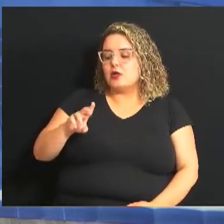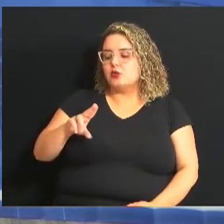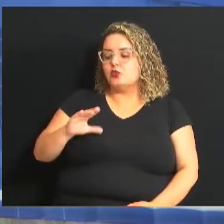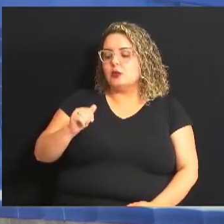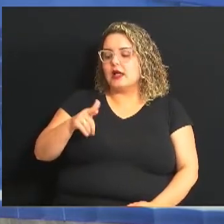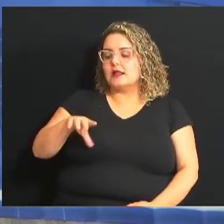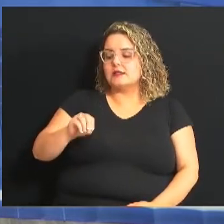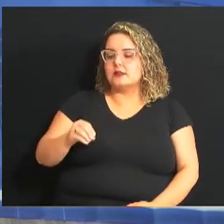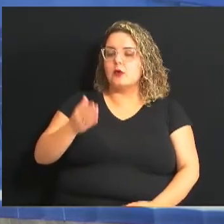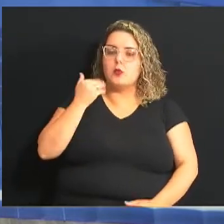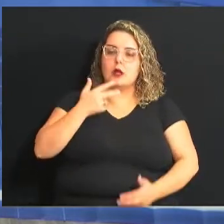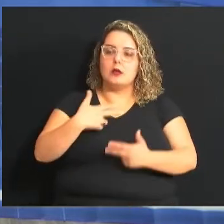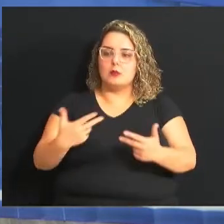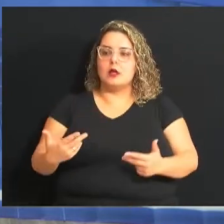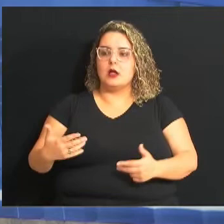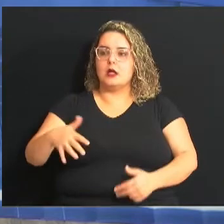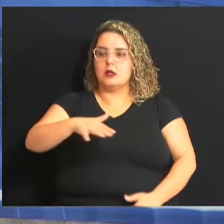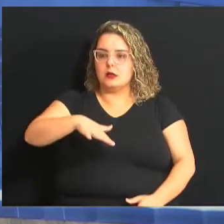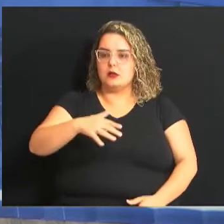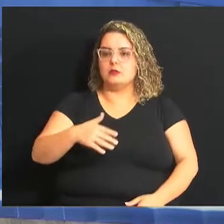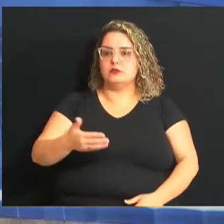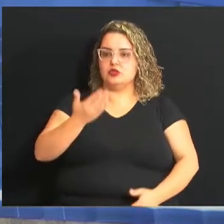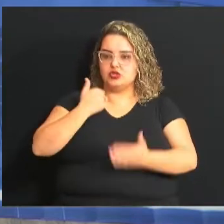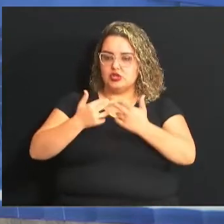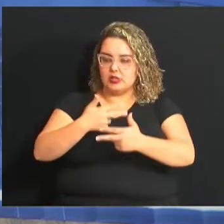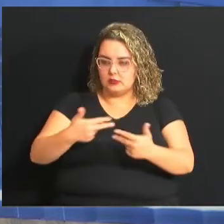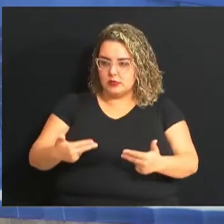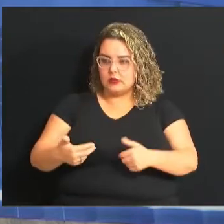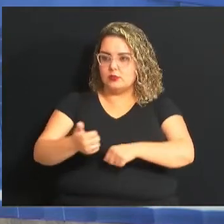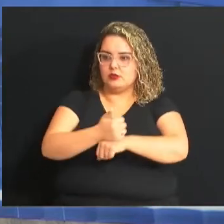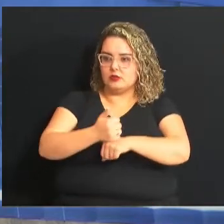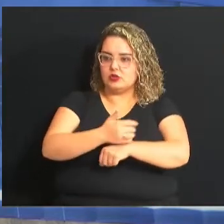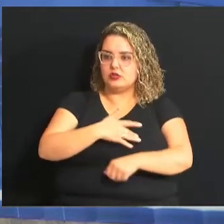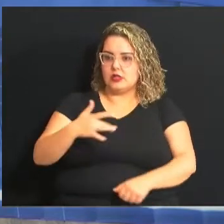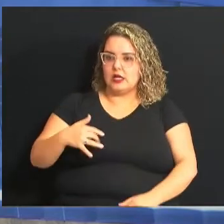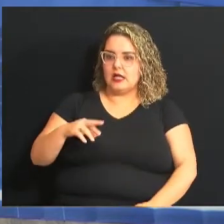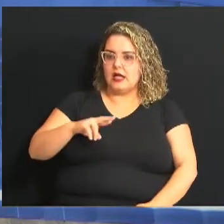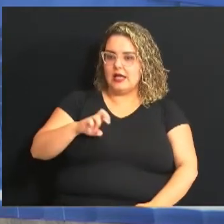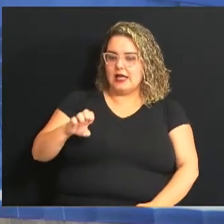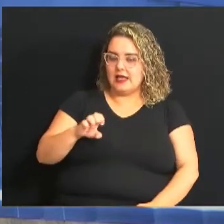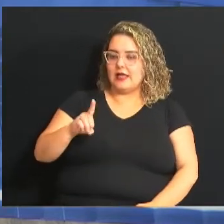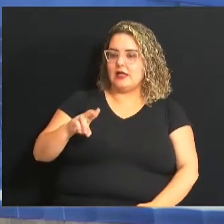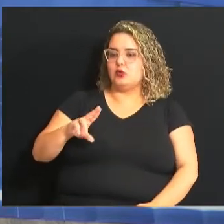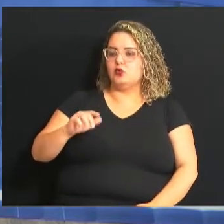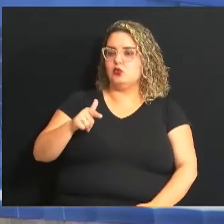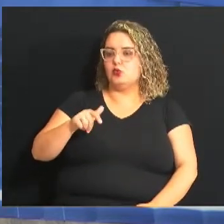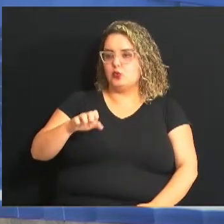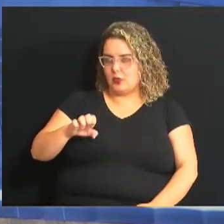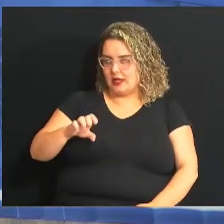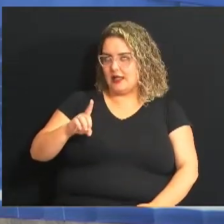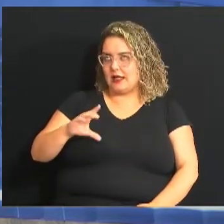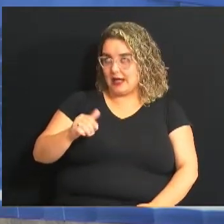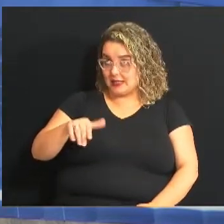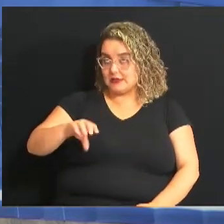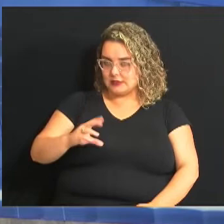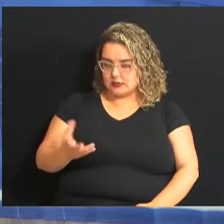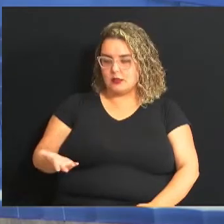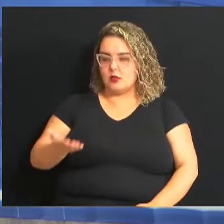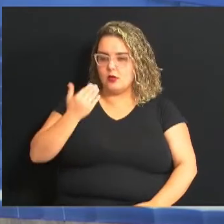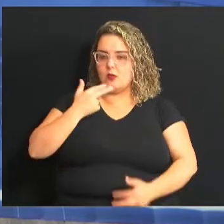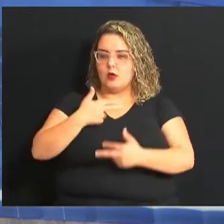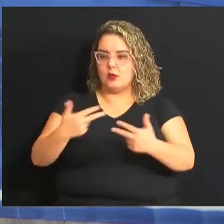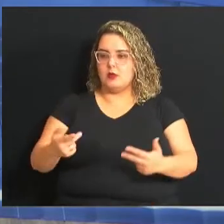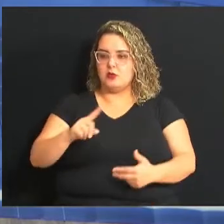profissionais da saúde, da área de alimentação, estão usando? A reeducação alimentar não é dieta, não é regime, é